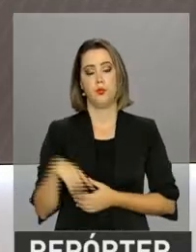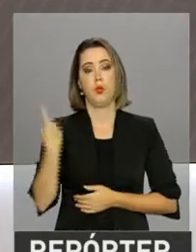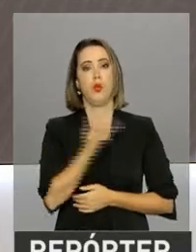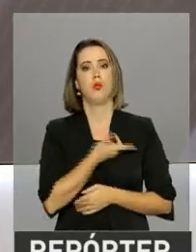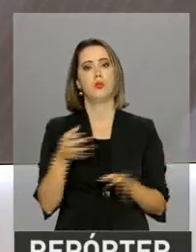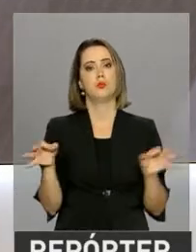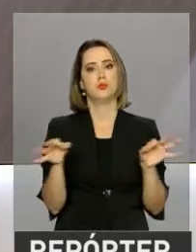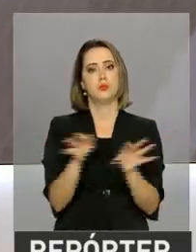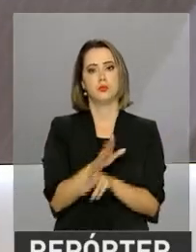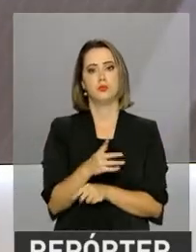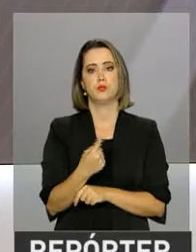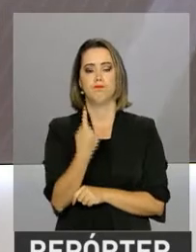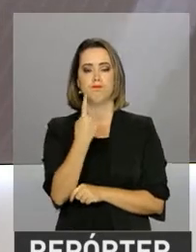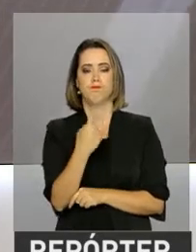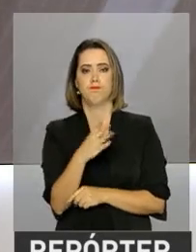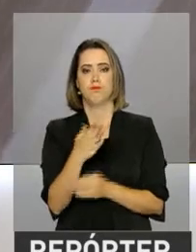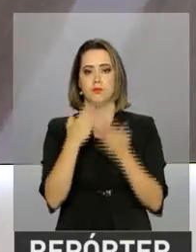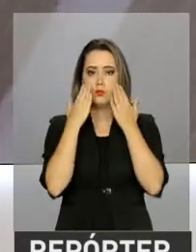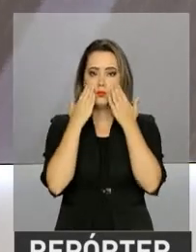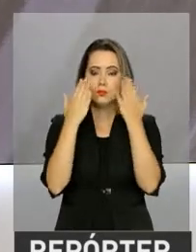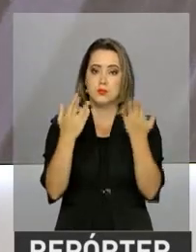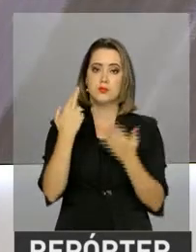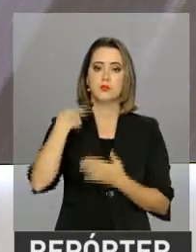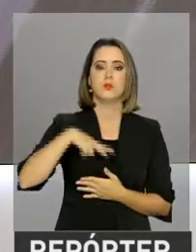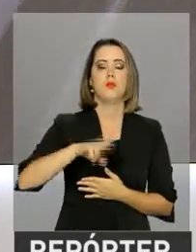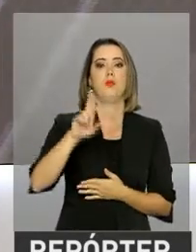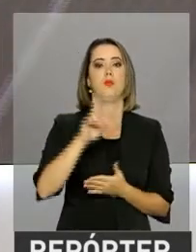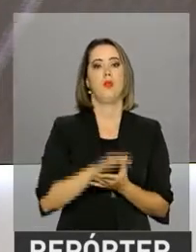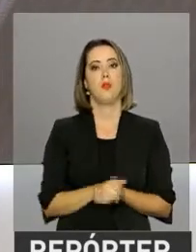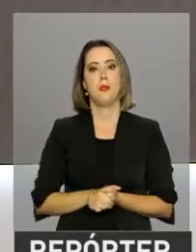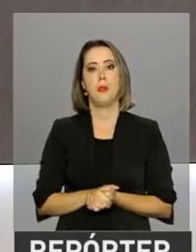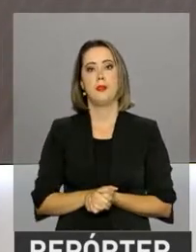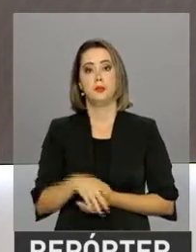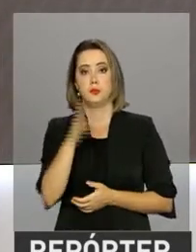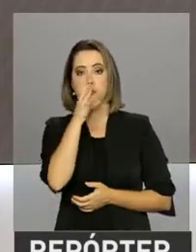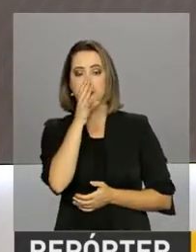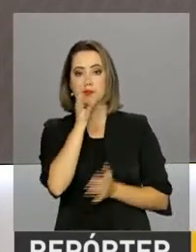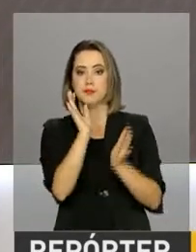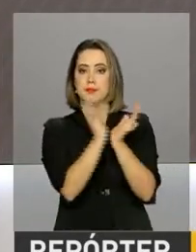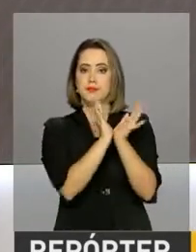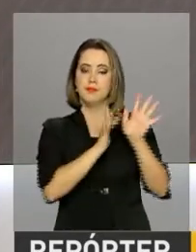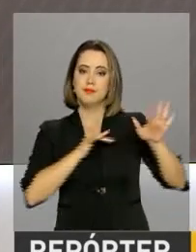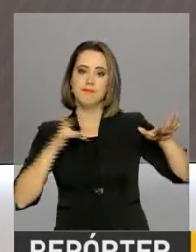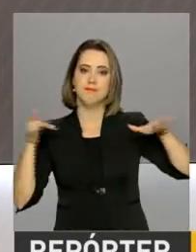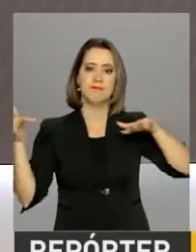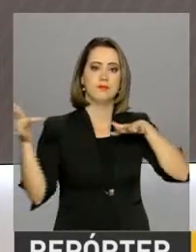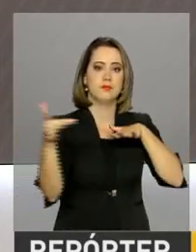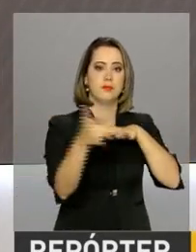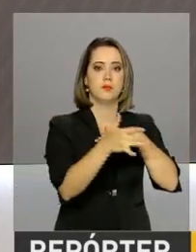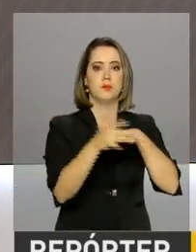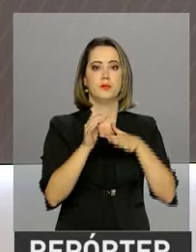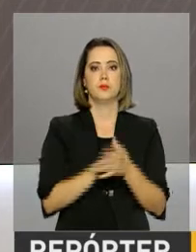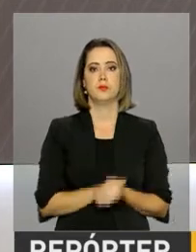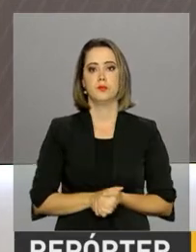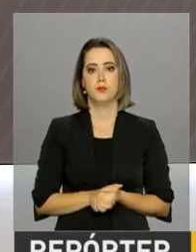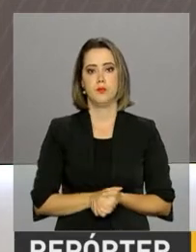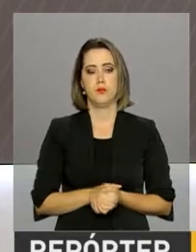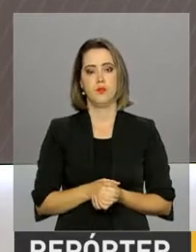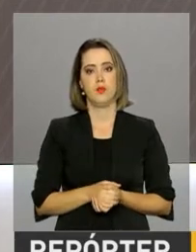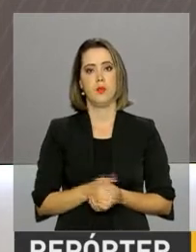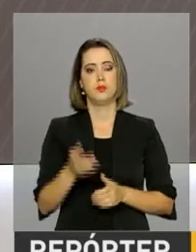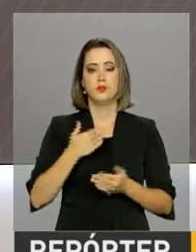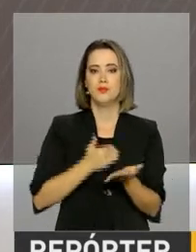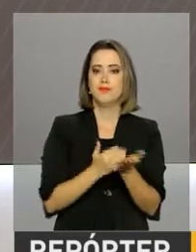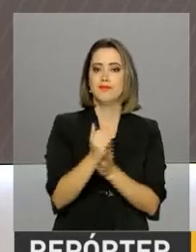por aqui voltamos em uma hora na próxima edição do repórter nbr acompanhe as novidades também pelas nossas redes sociais e